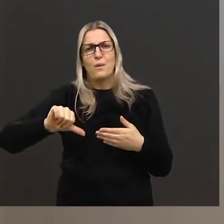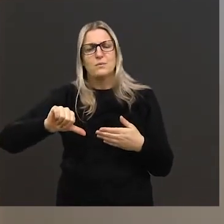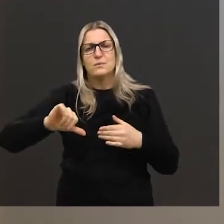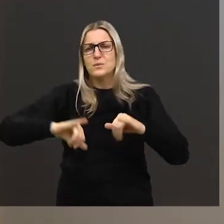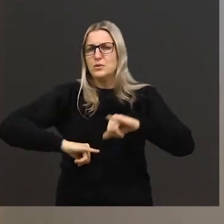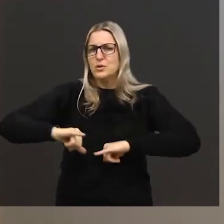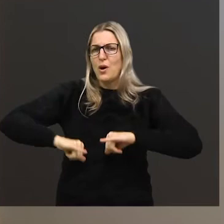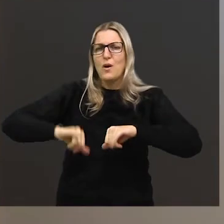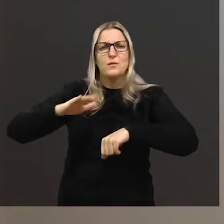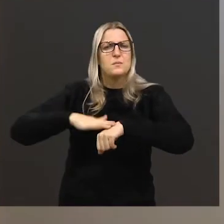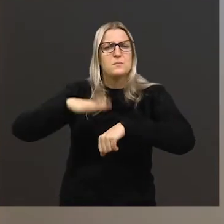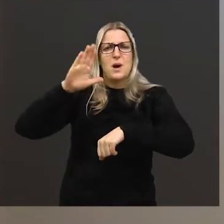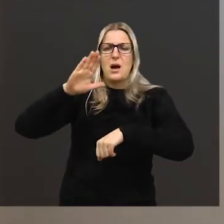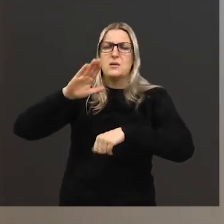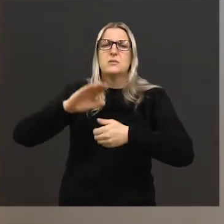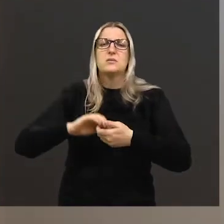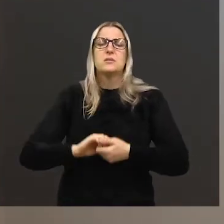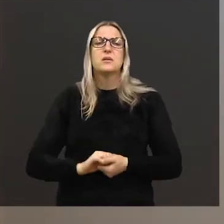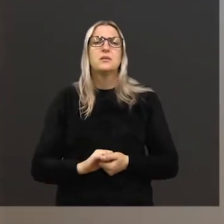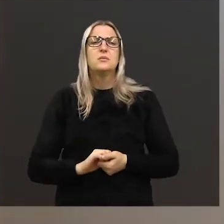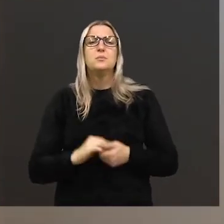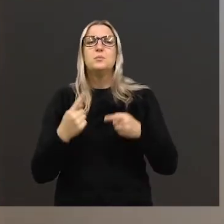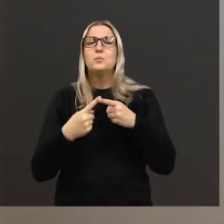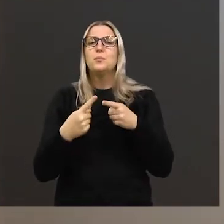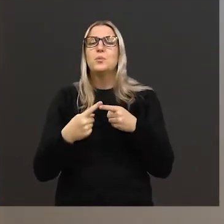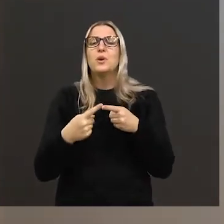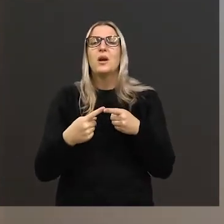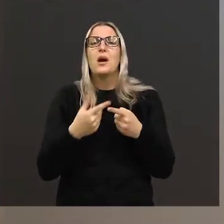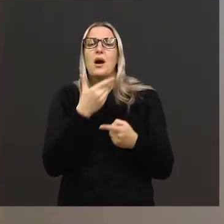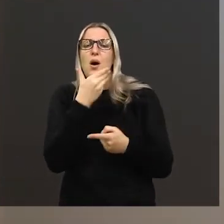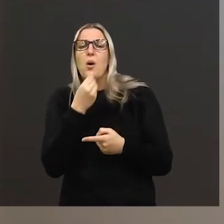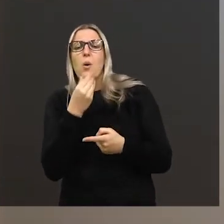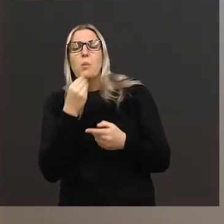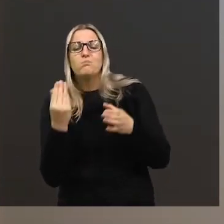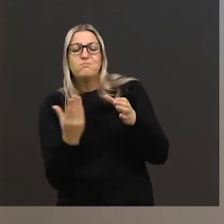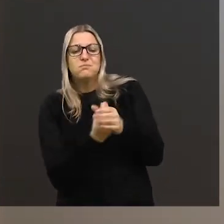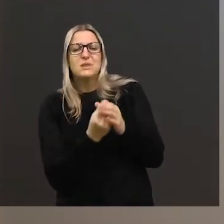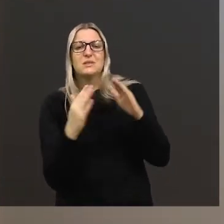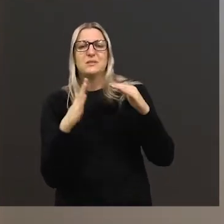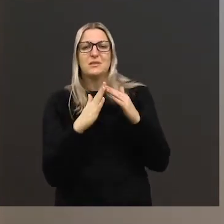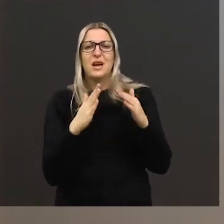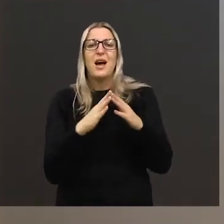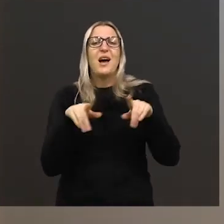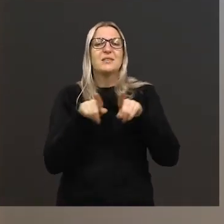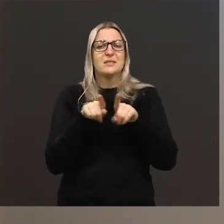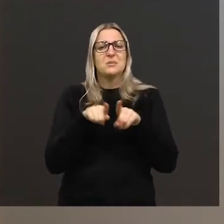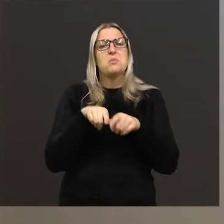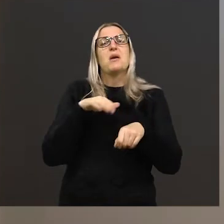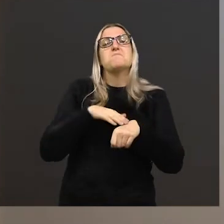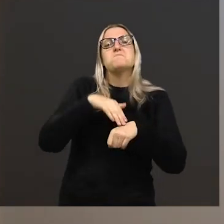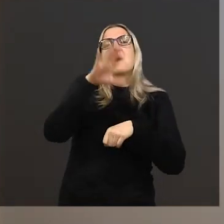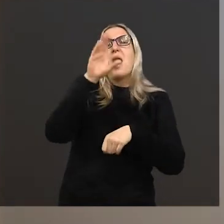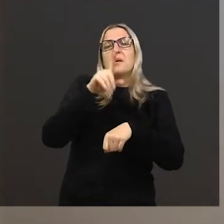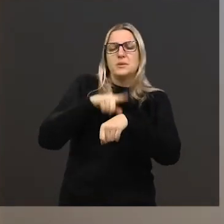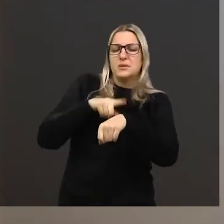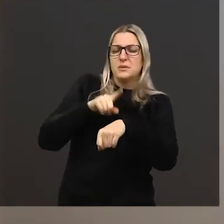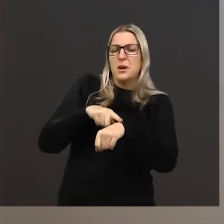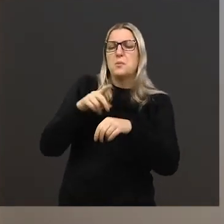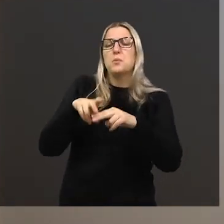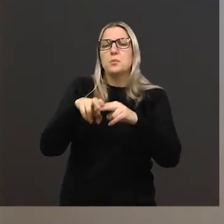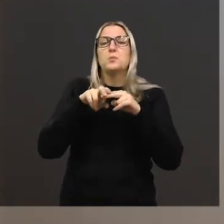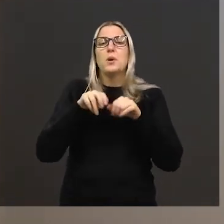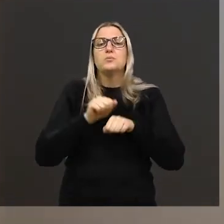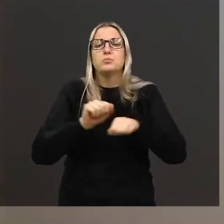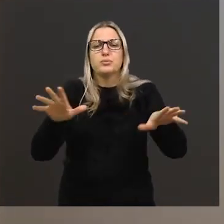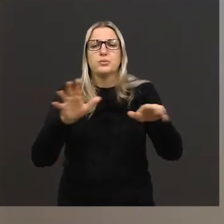mais vulneráveis e expostas ao agressor. Muitas vezes o agressor está permanecendo um período maior dentro de casa em